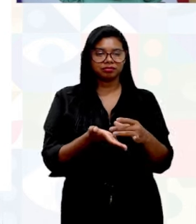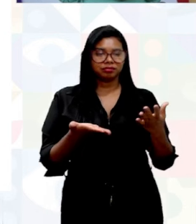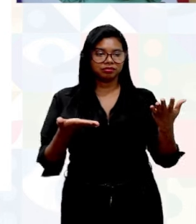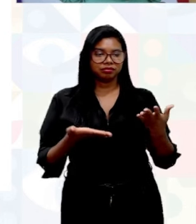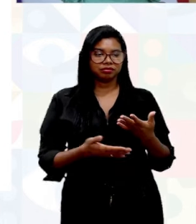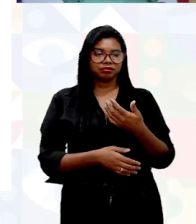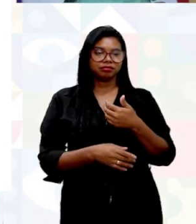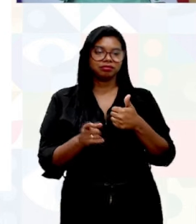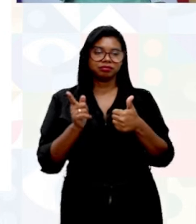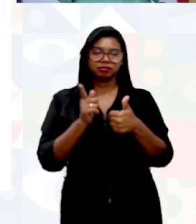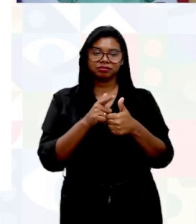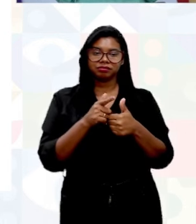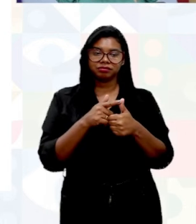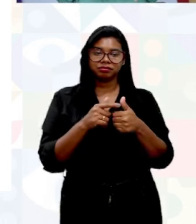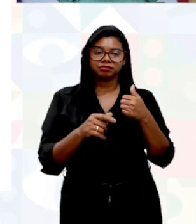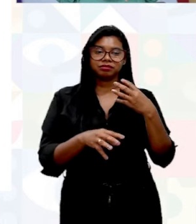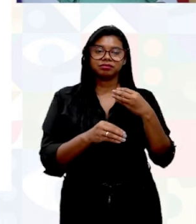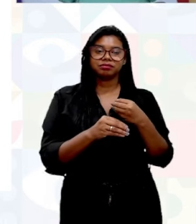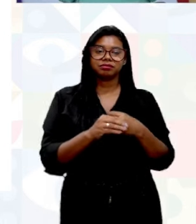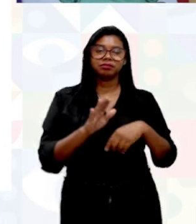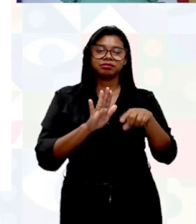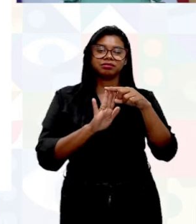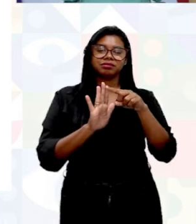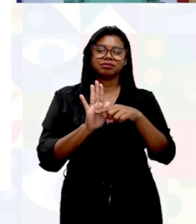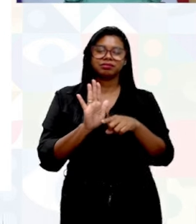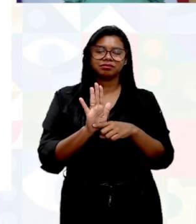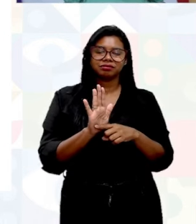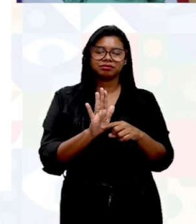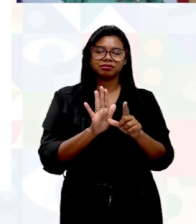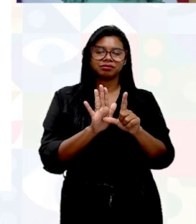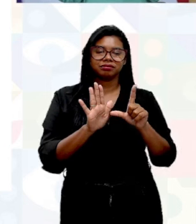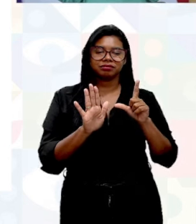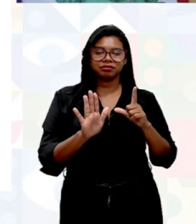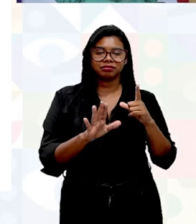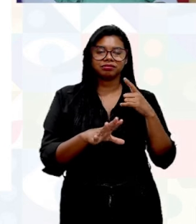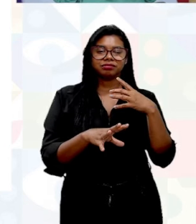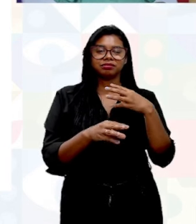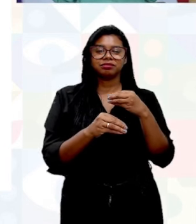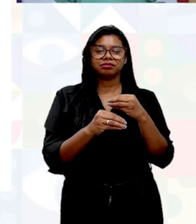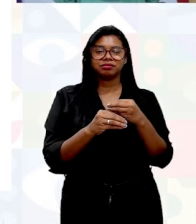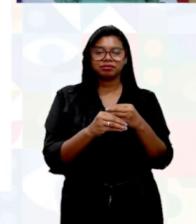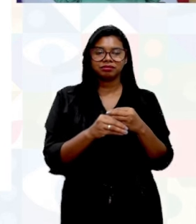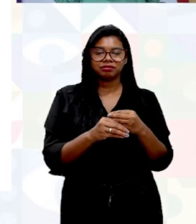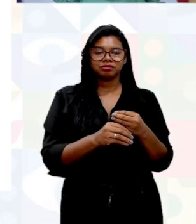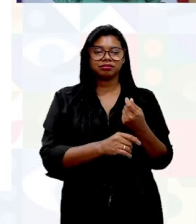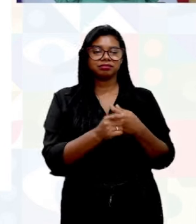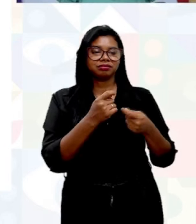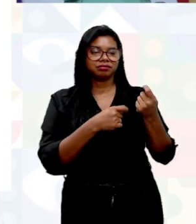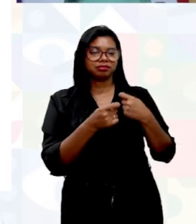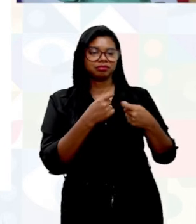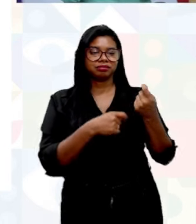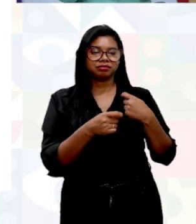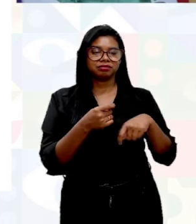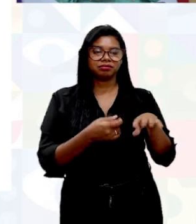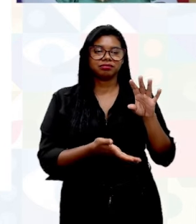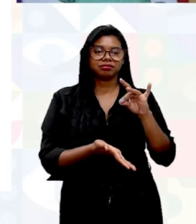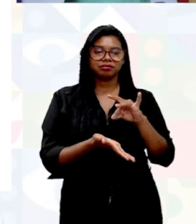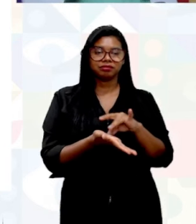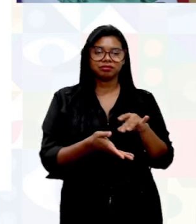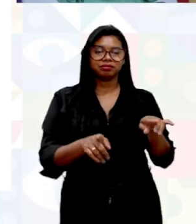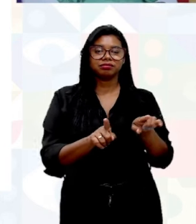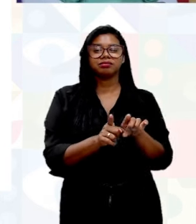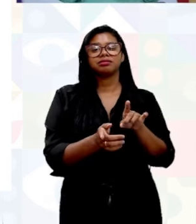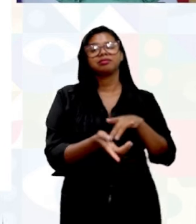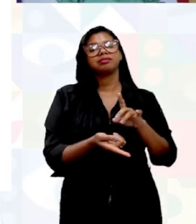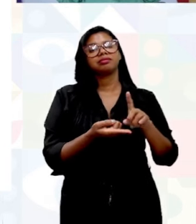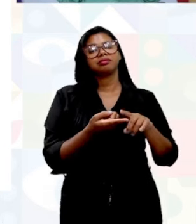primeira fase dela é a preparação ao planejamento. Antes de se entrar em qualquer negociação, de fato, está ali na